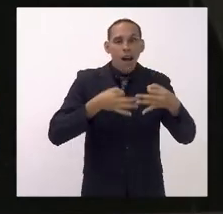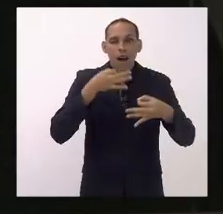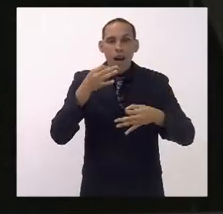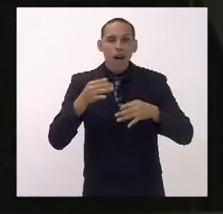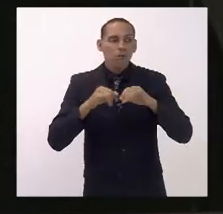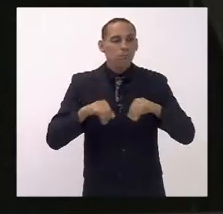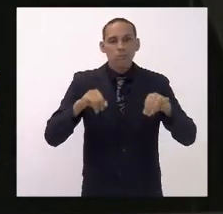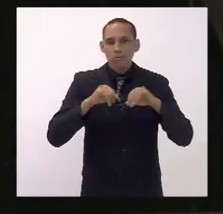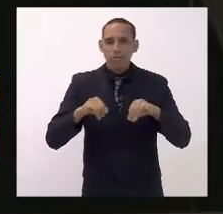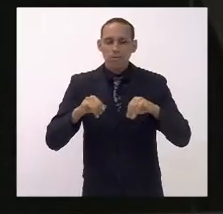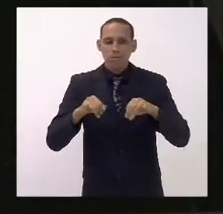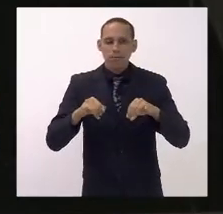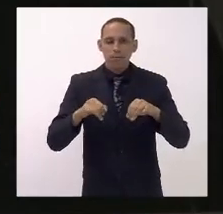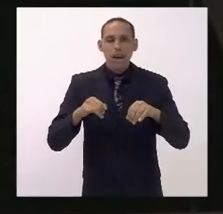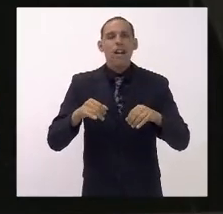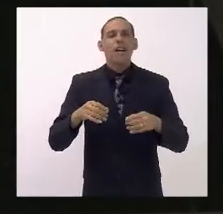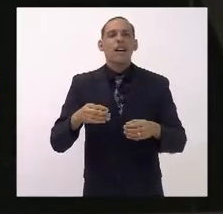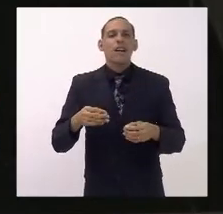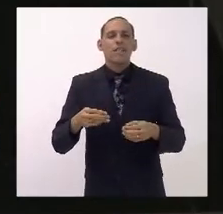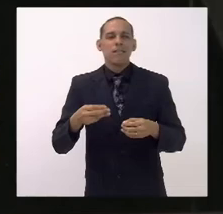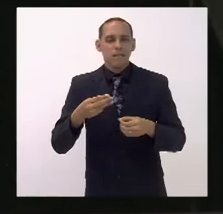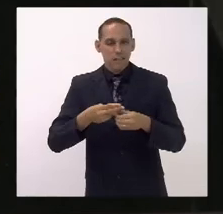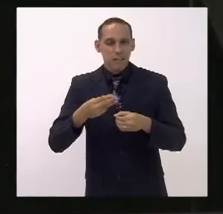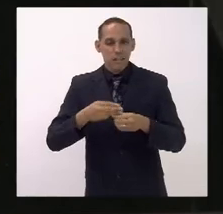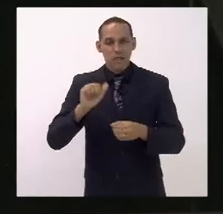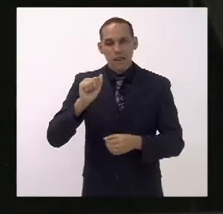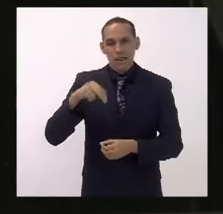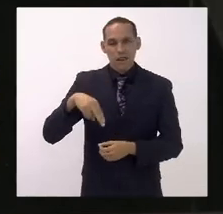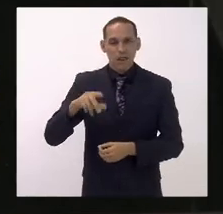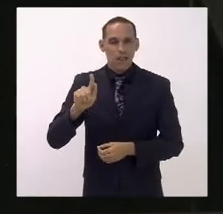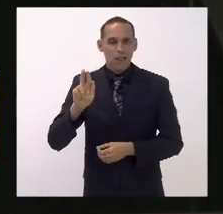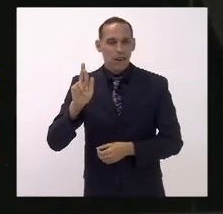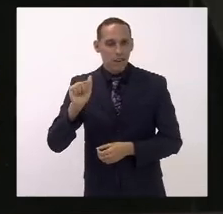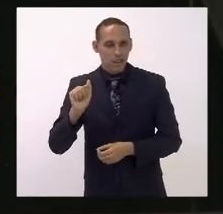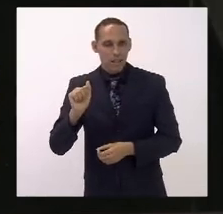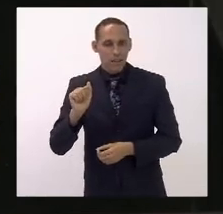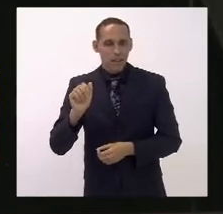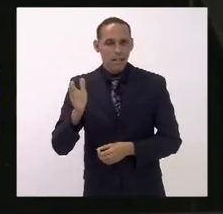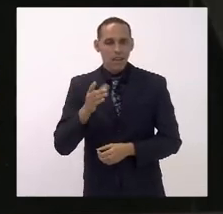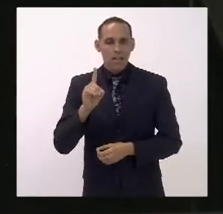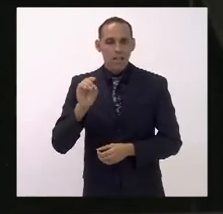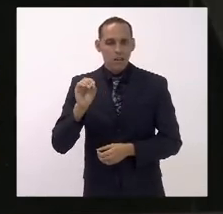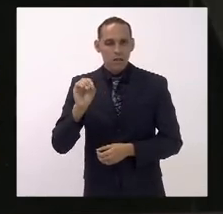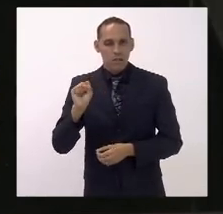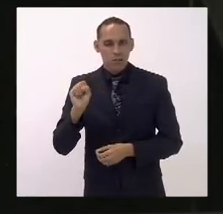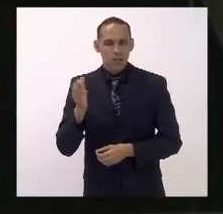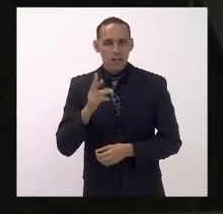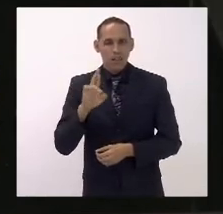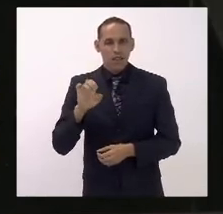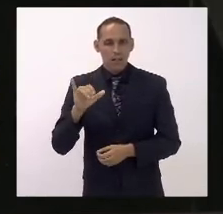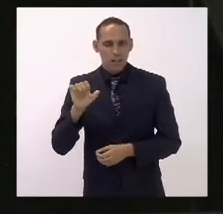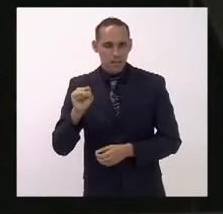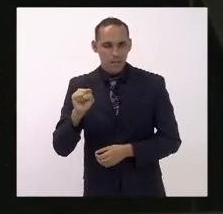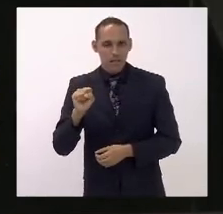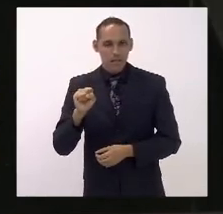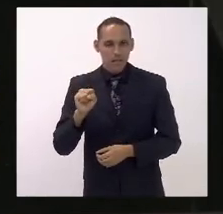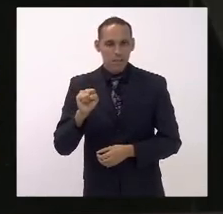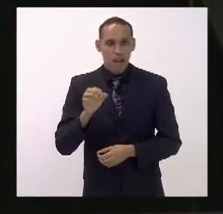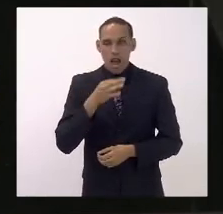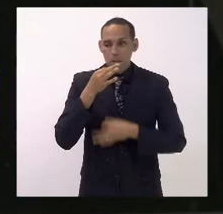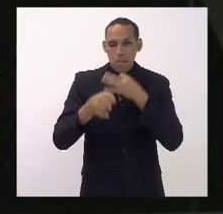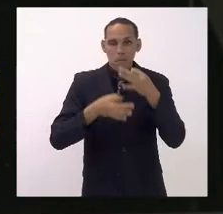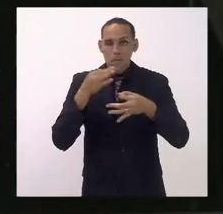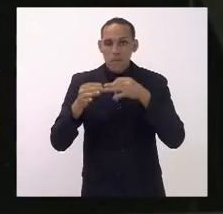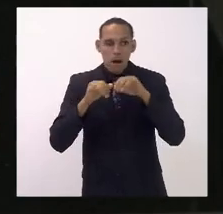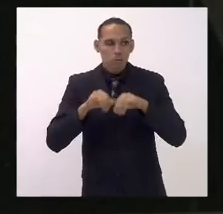nosso município, em Angra dos Reis, a Defesa Civil, ela trabalha, não é, com a emissão de sinais de